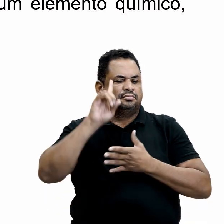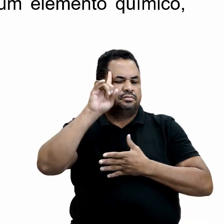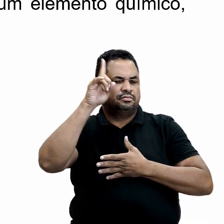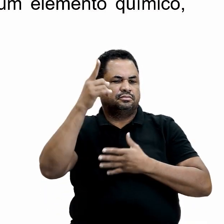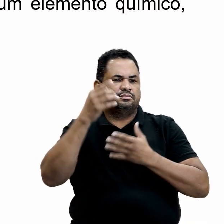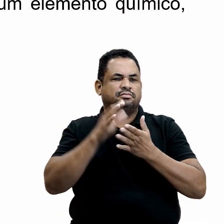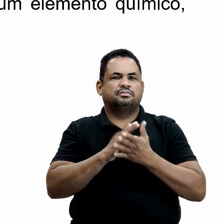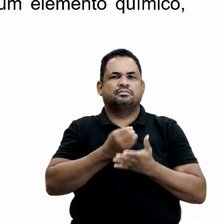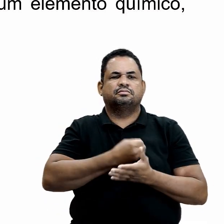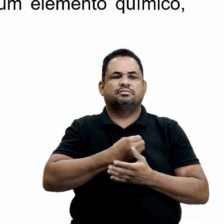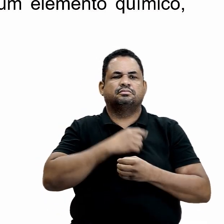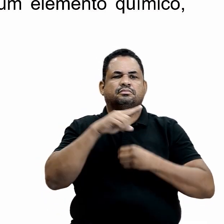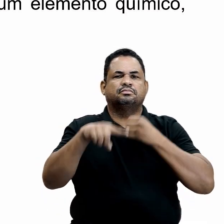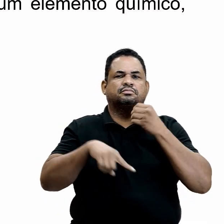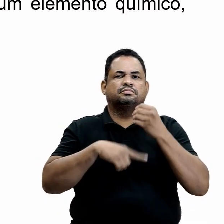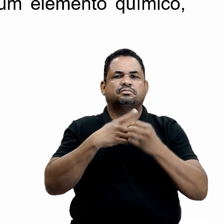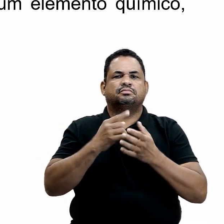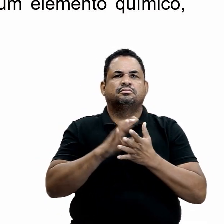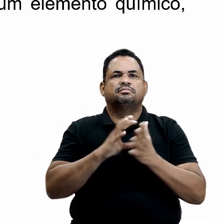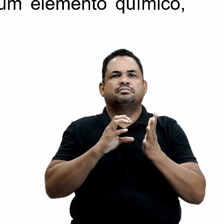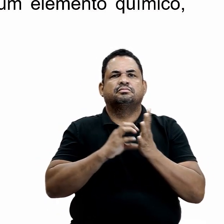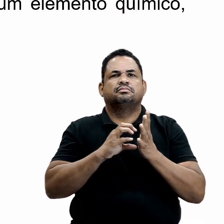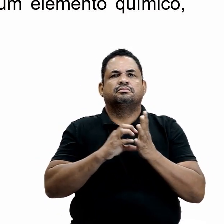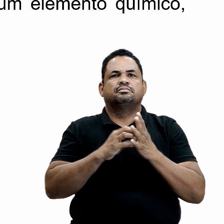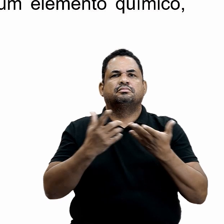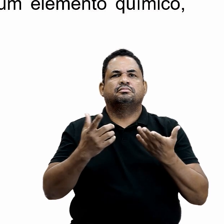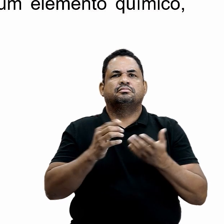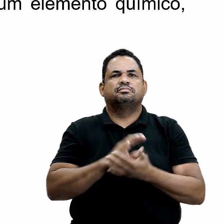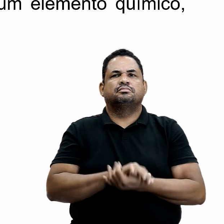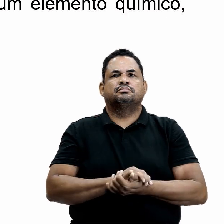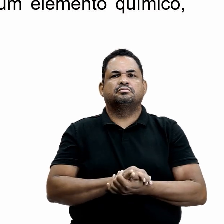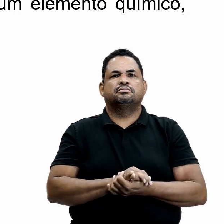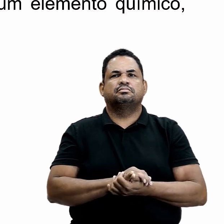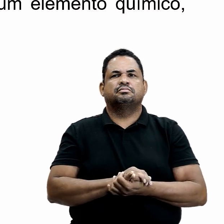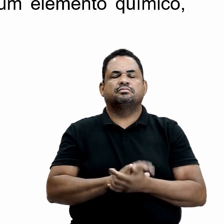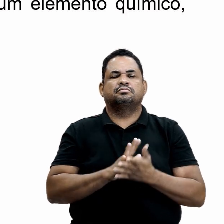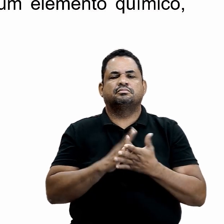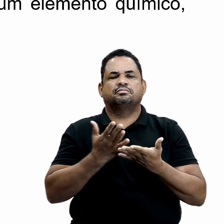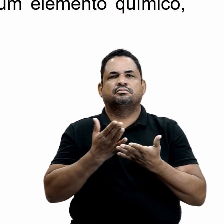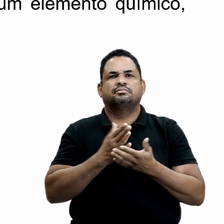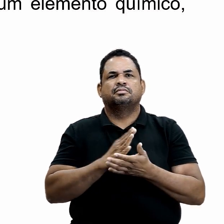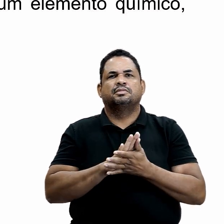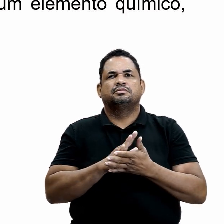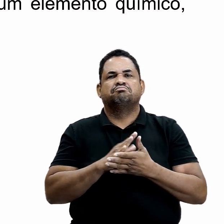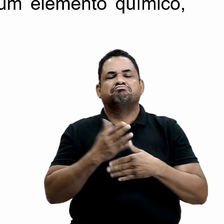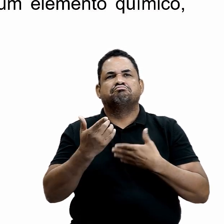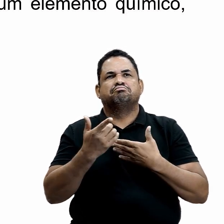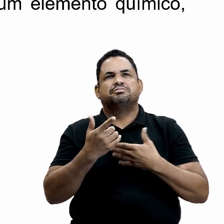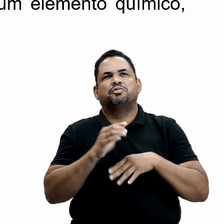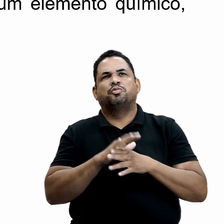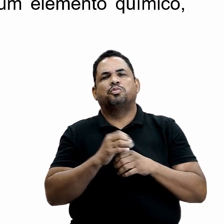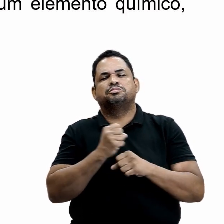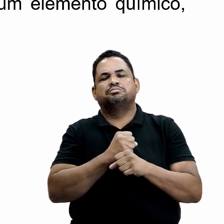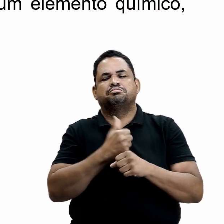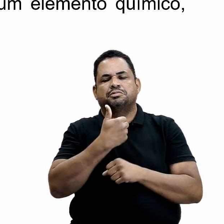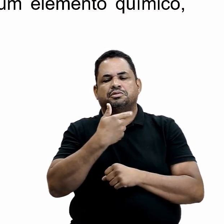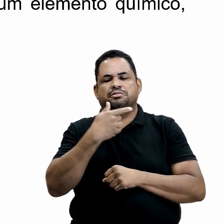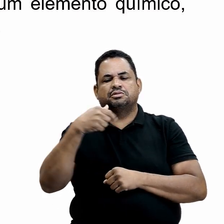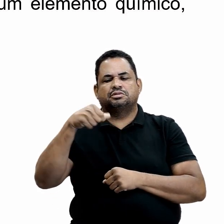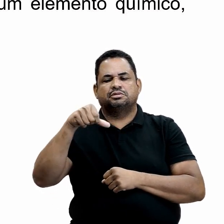atômico e símbolos veio do cientista Moseley desde 1914.